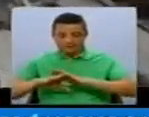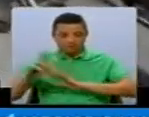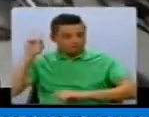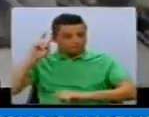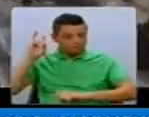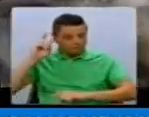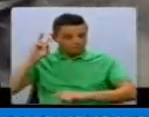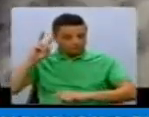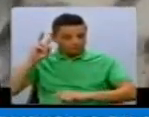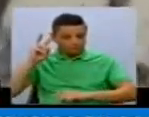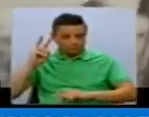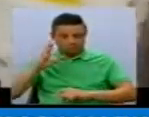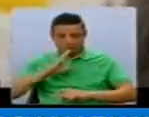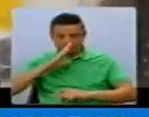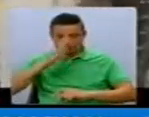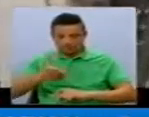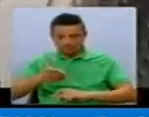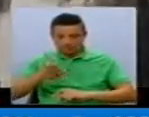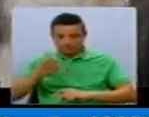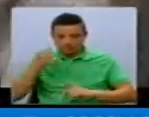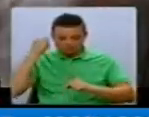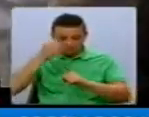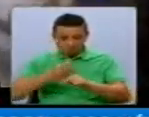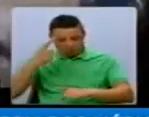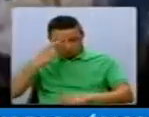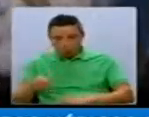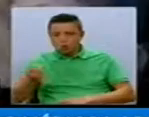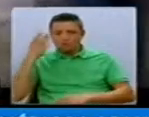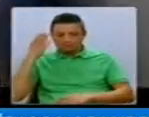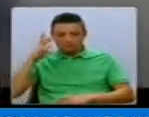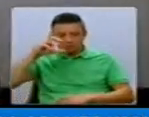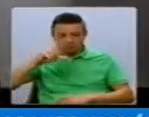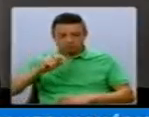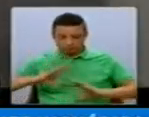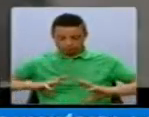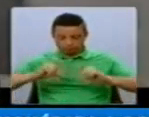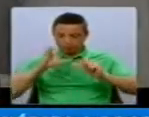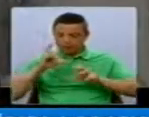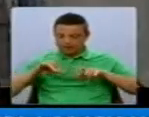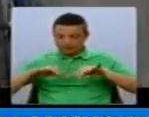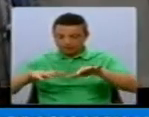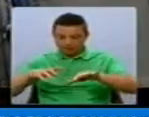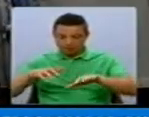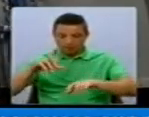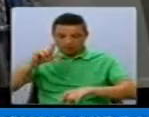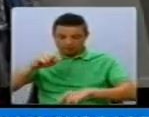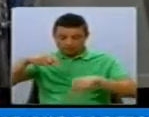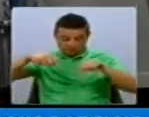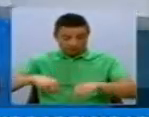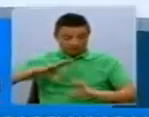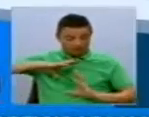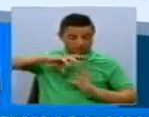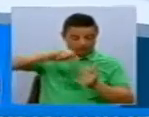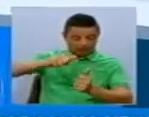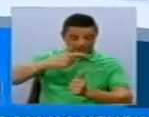precioso soldado, digamos assim, no combate, na compreensão, sobretudo, da evolução do cancro também na Terra. Miguel, o